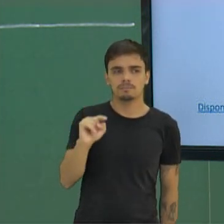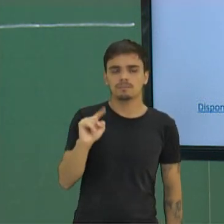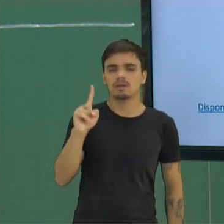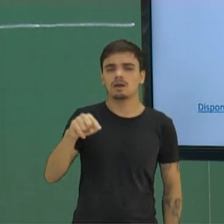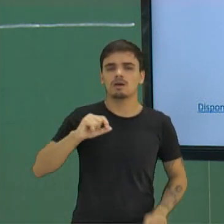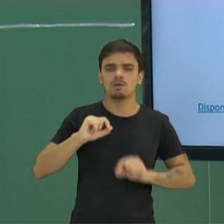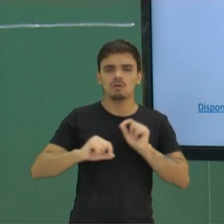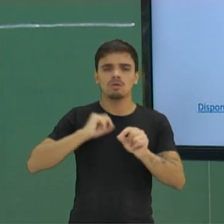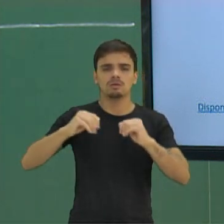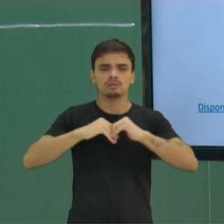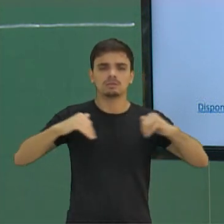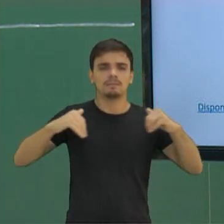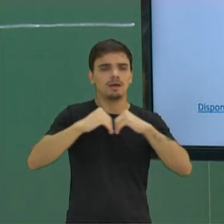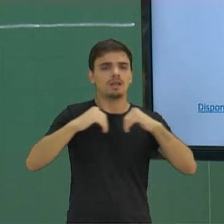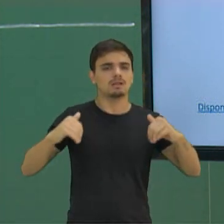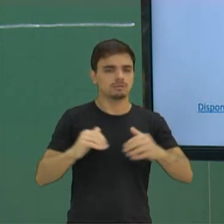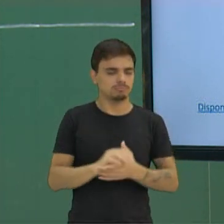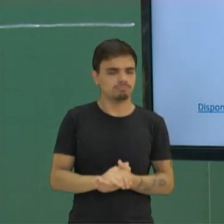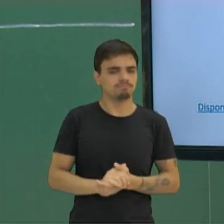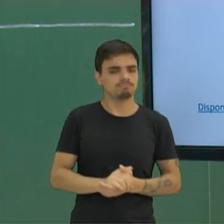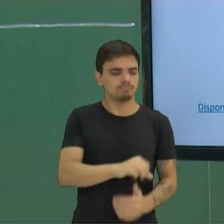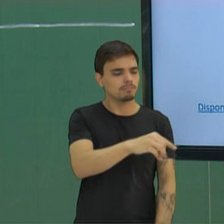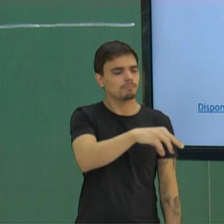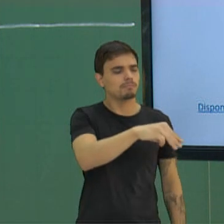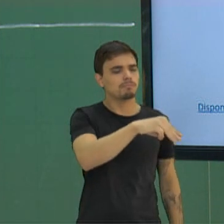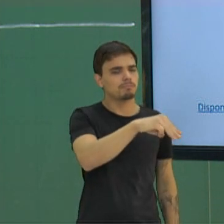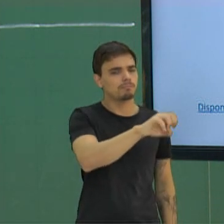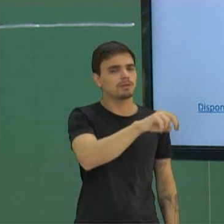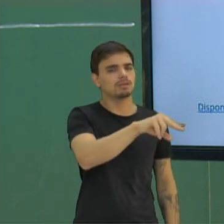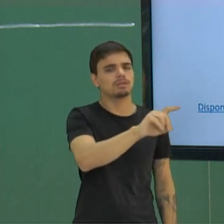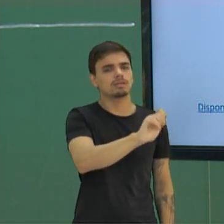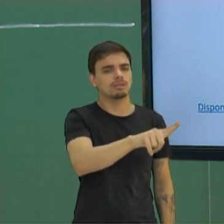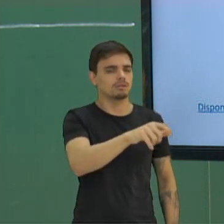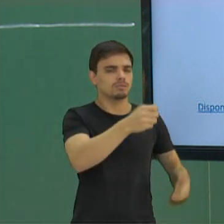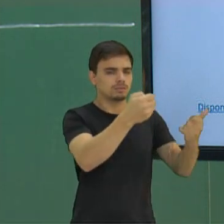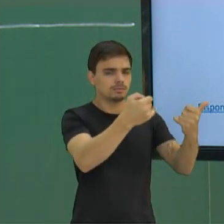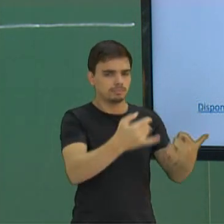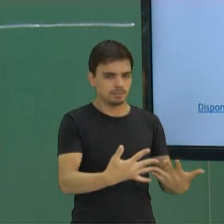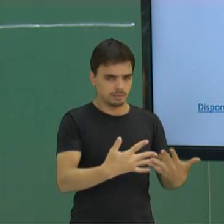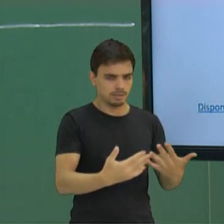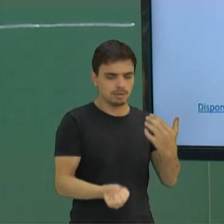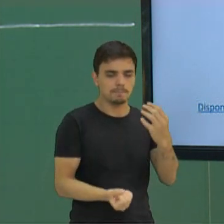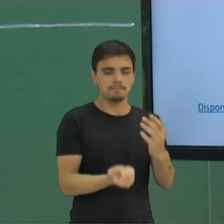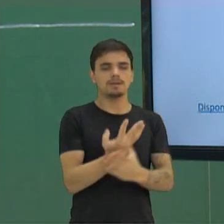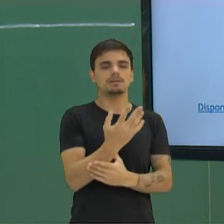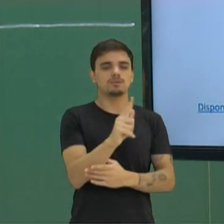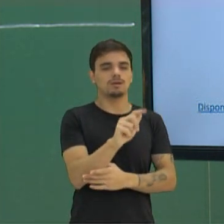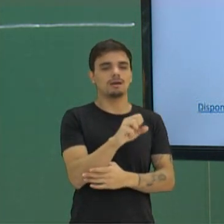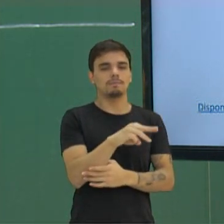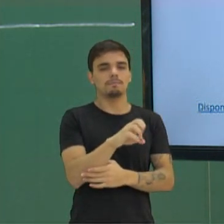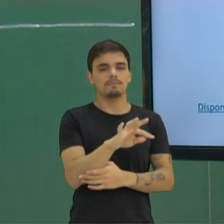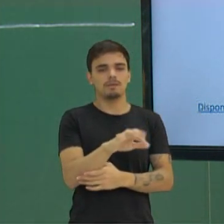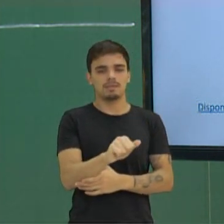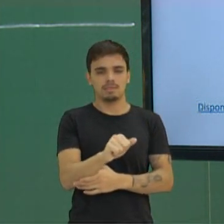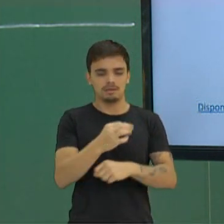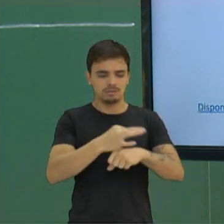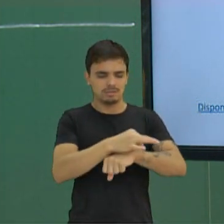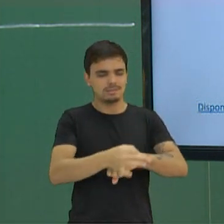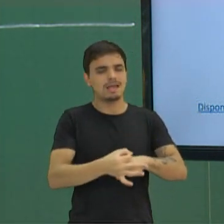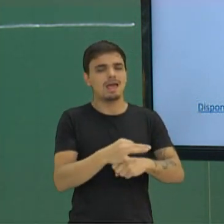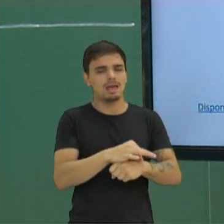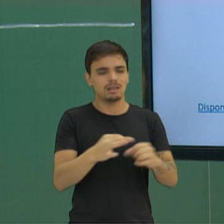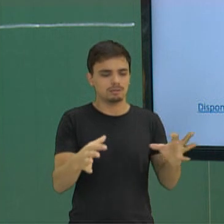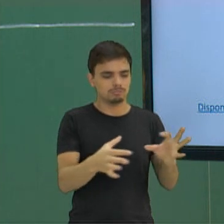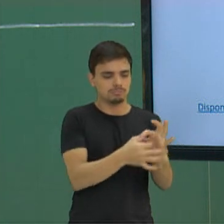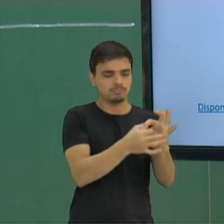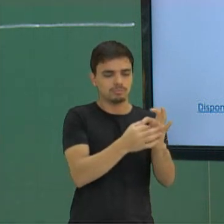eles eram separados segundo meio quando na formação dos gametas a célula reprodutora vocês lembram Neves dá medo